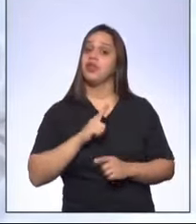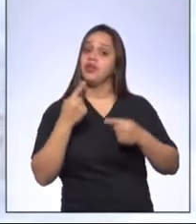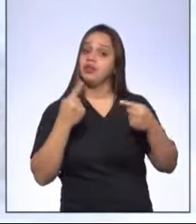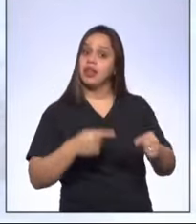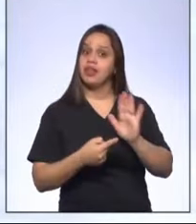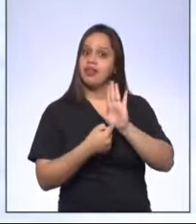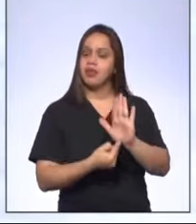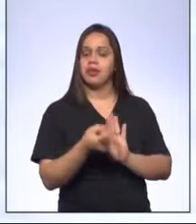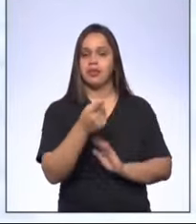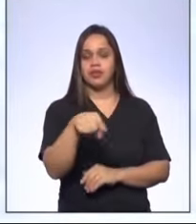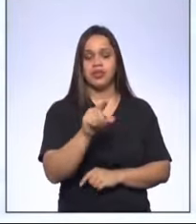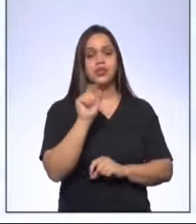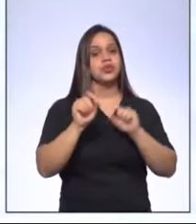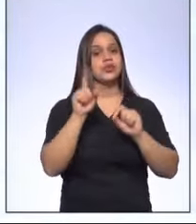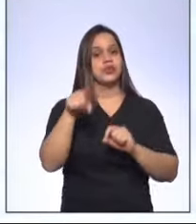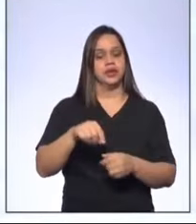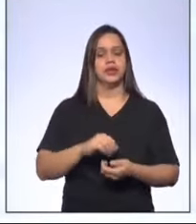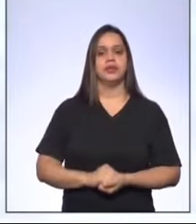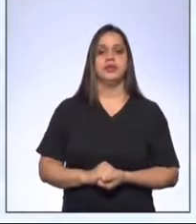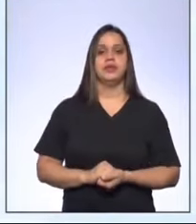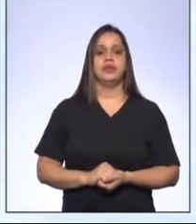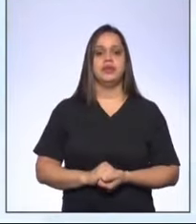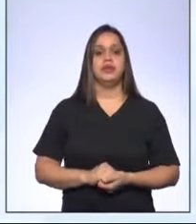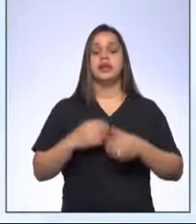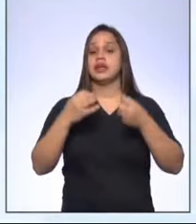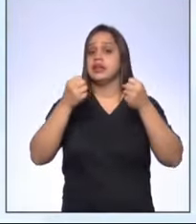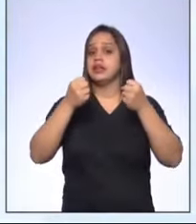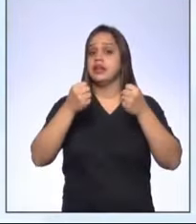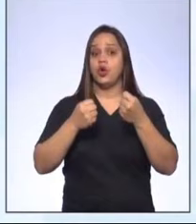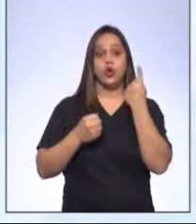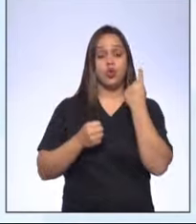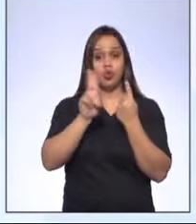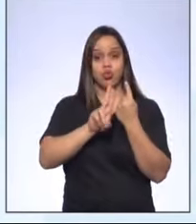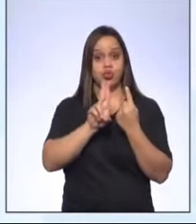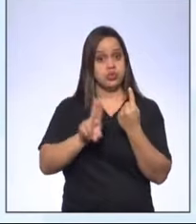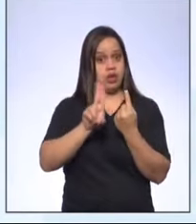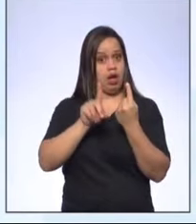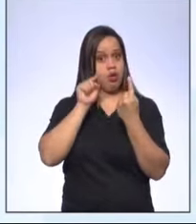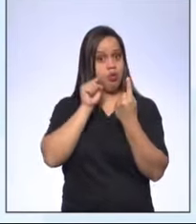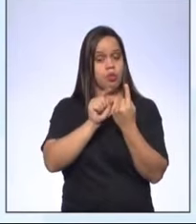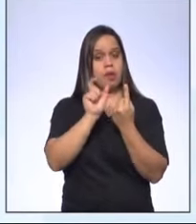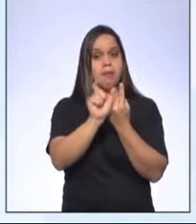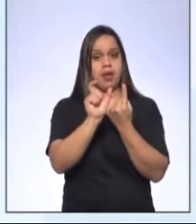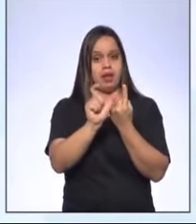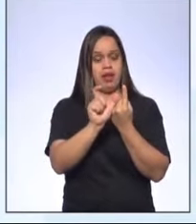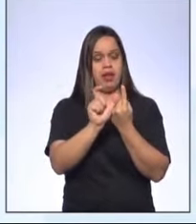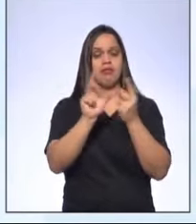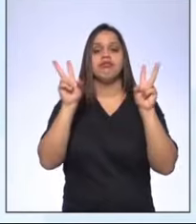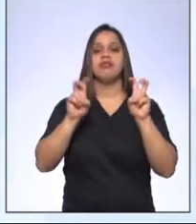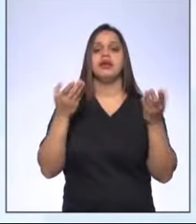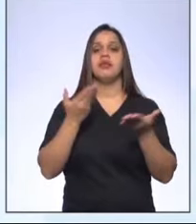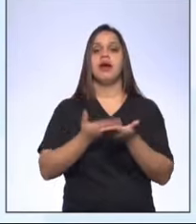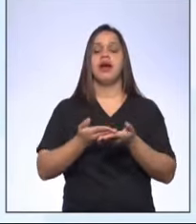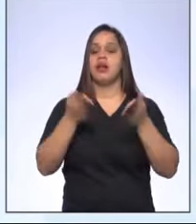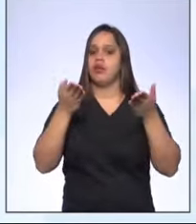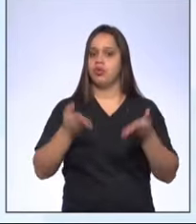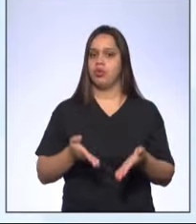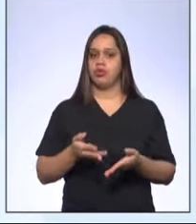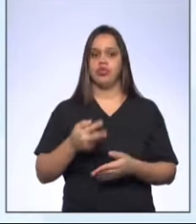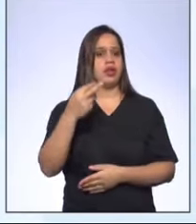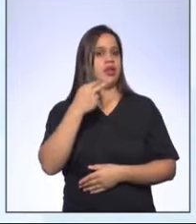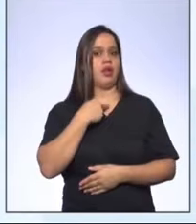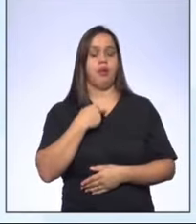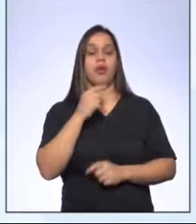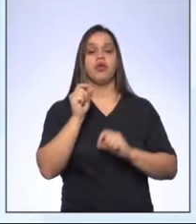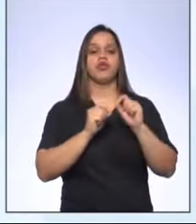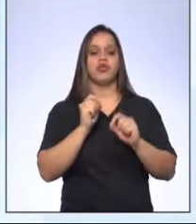vocês. O desafio é o seguinte: defina em uma palavra apenas o assunto desta aula, que não pode faltar no